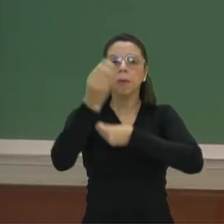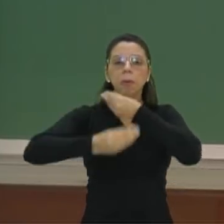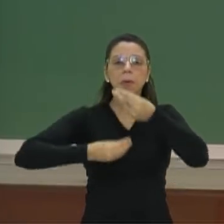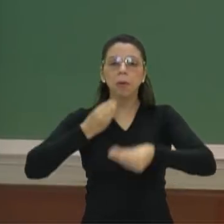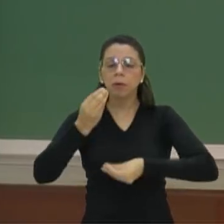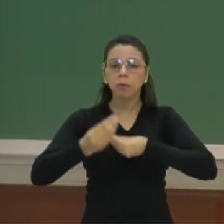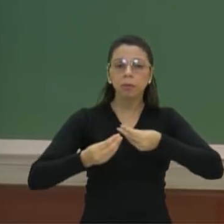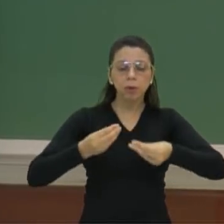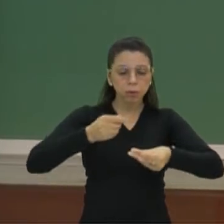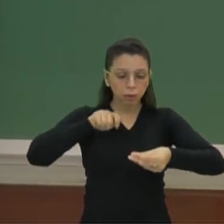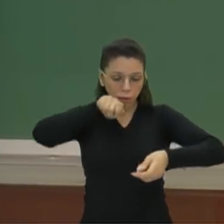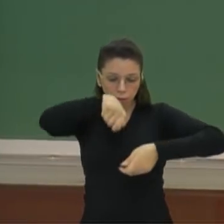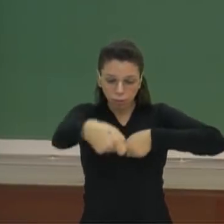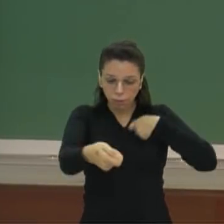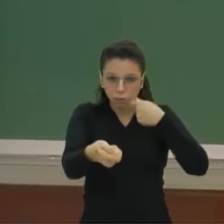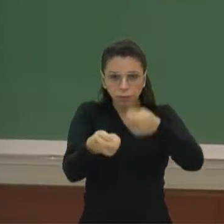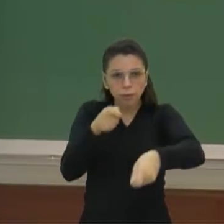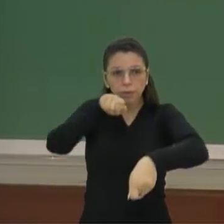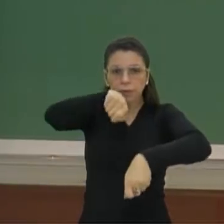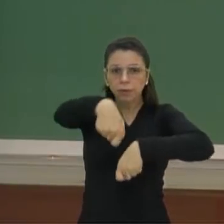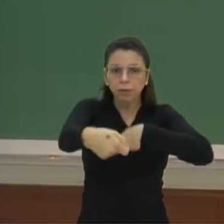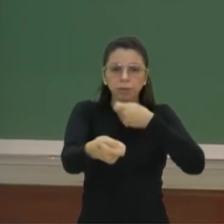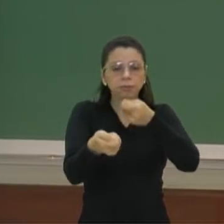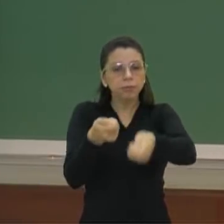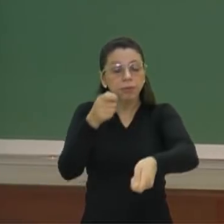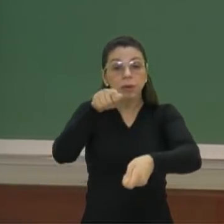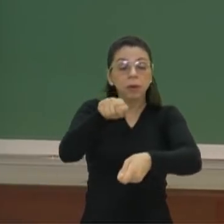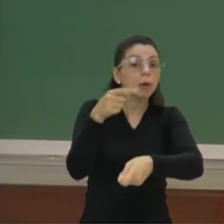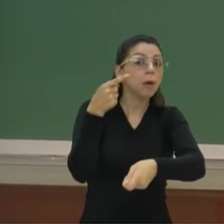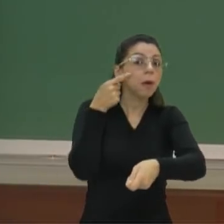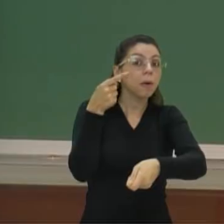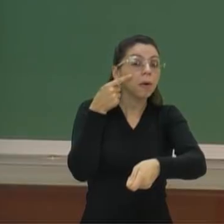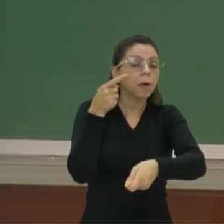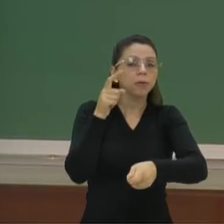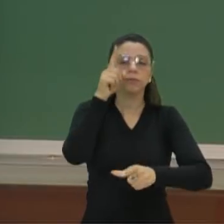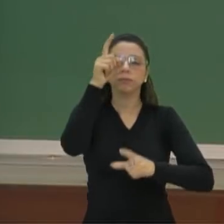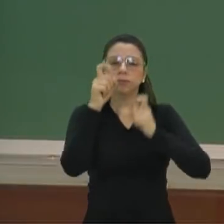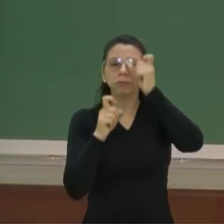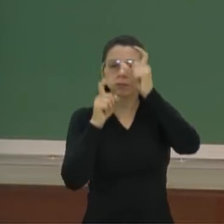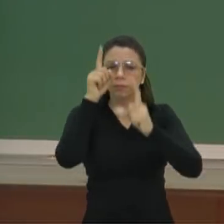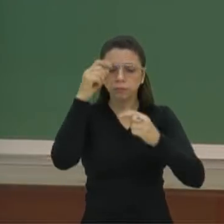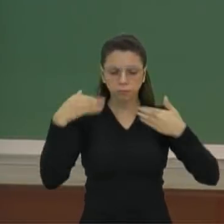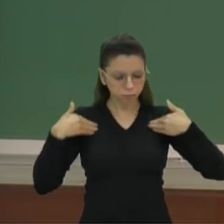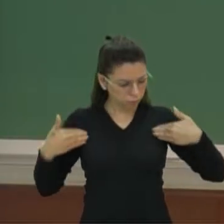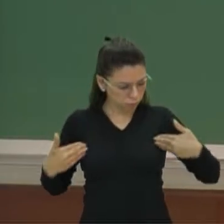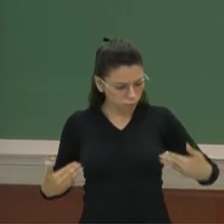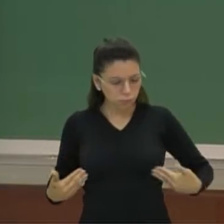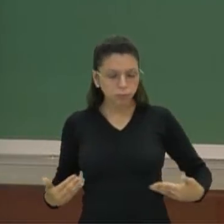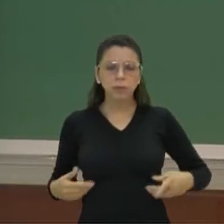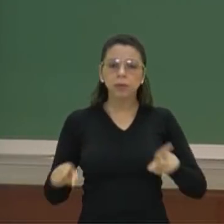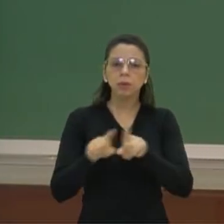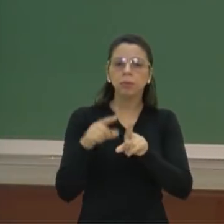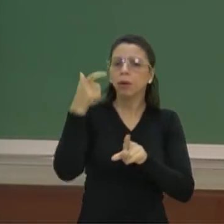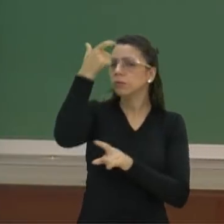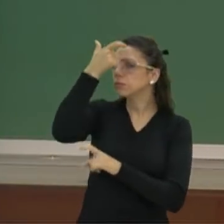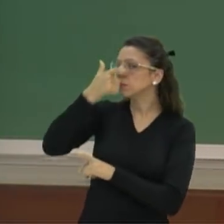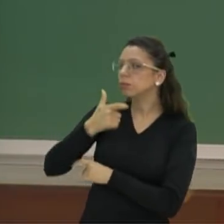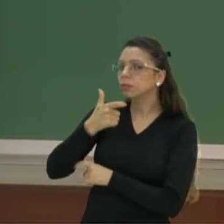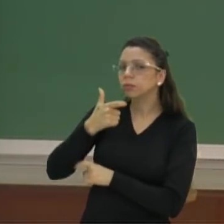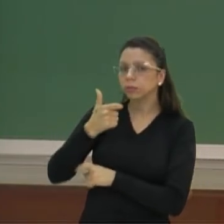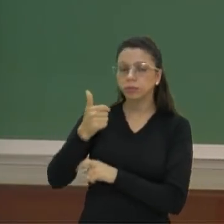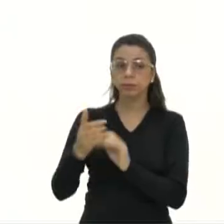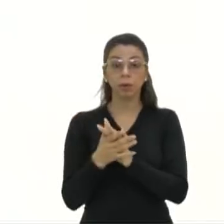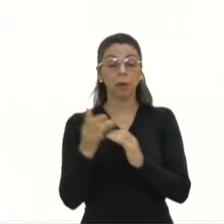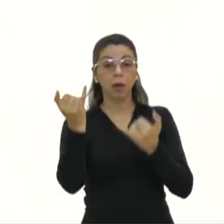faz gestos, sinais, e olha as expressões do corpo dela, do rosto dela.